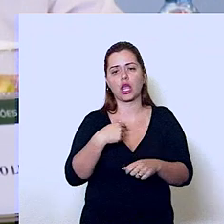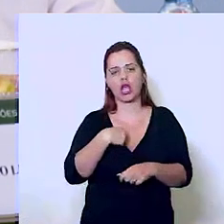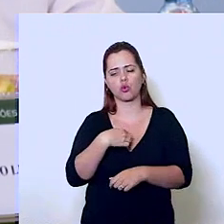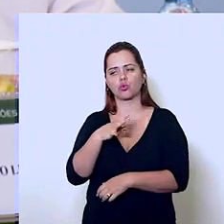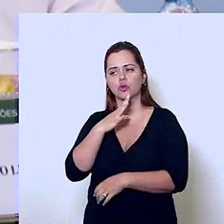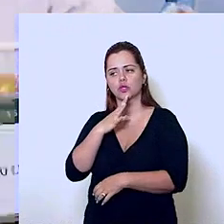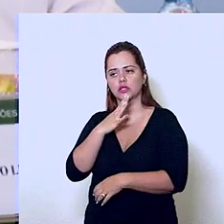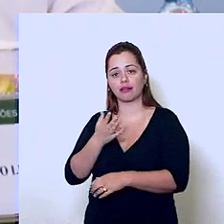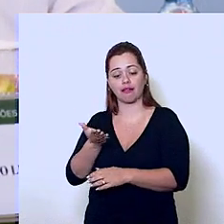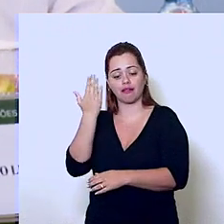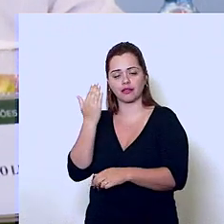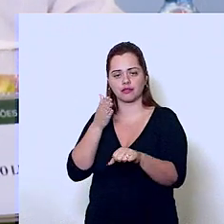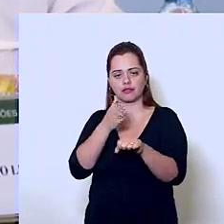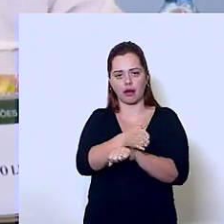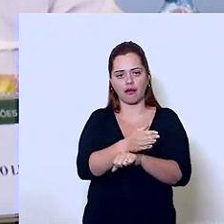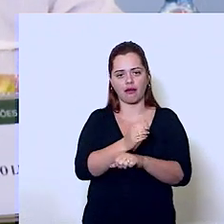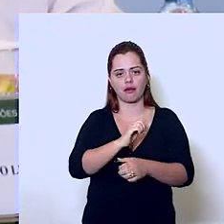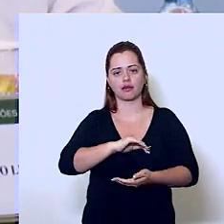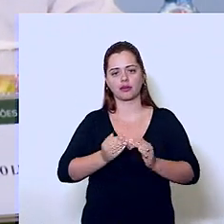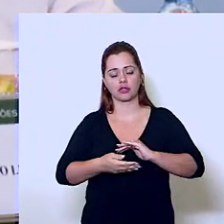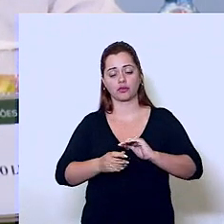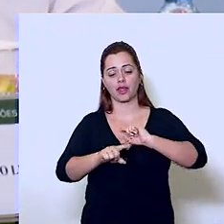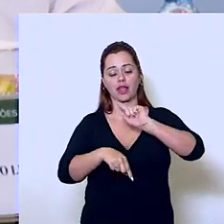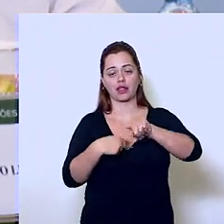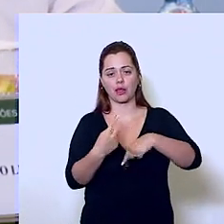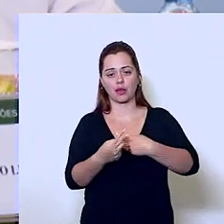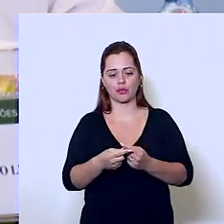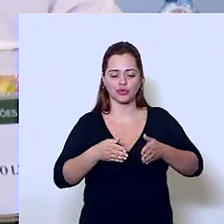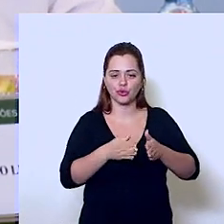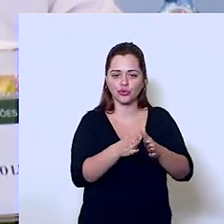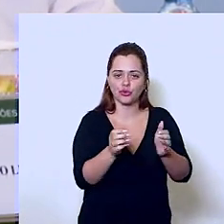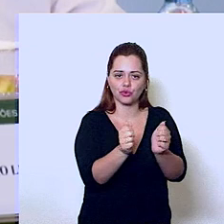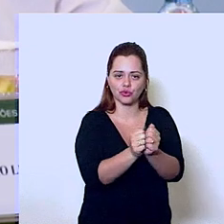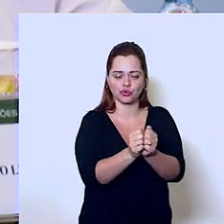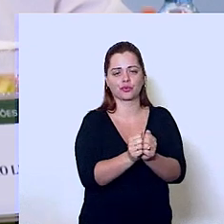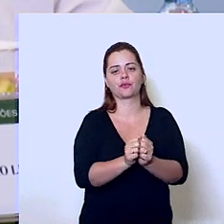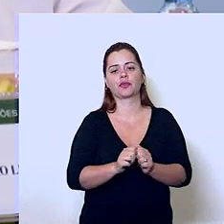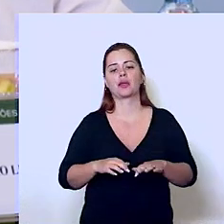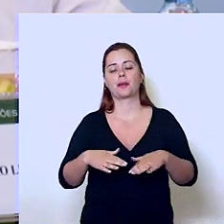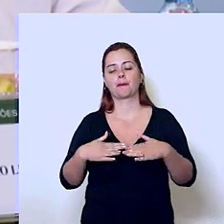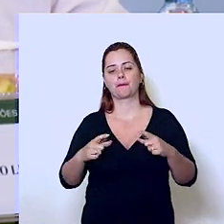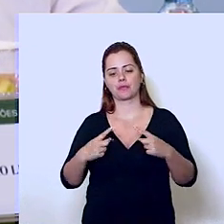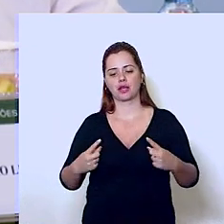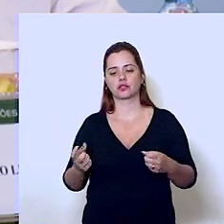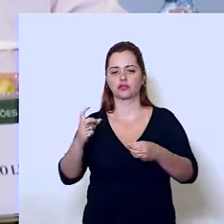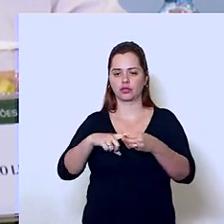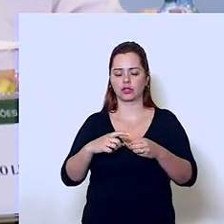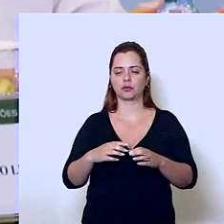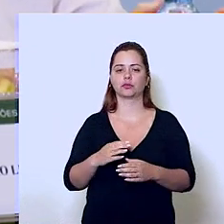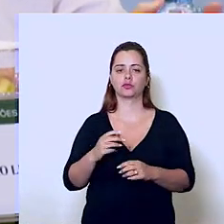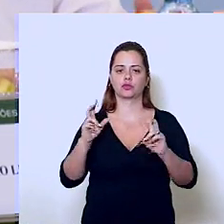Itamaraty, e depois a nossa trilha continuou junto. Mas voltemos aqui, para não nos perder, ao Paulo